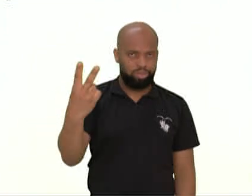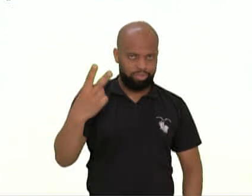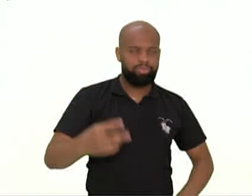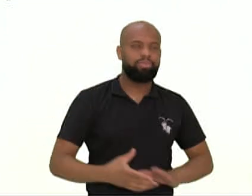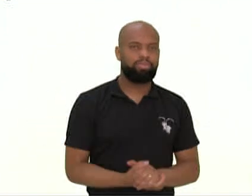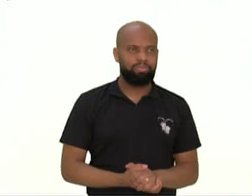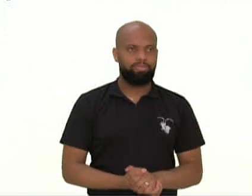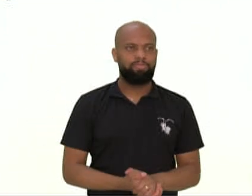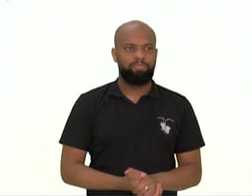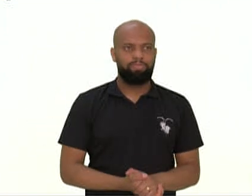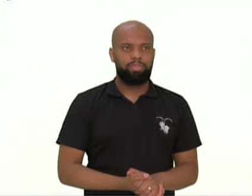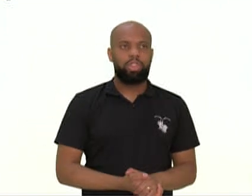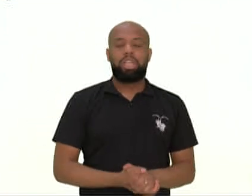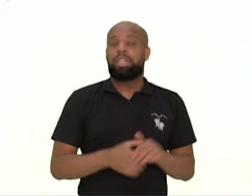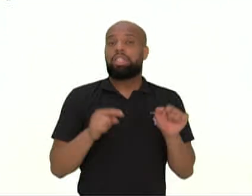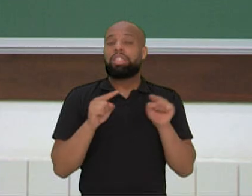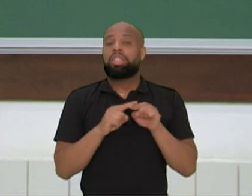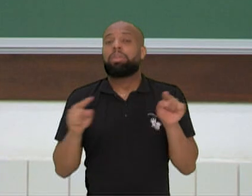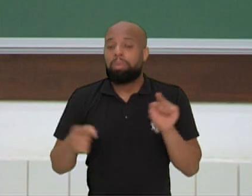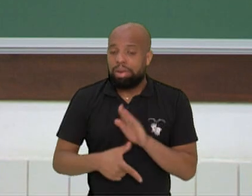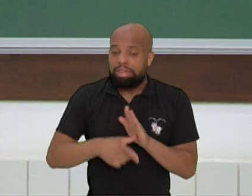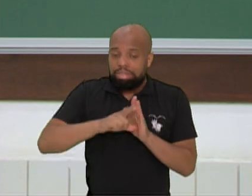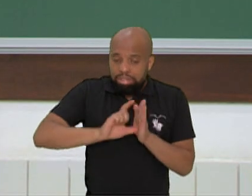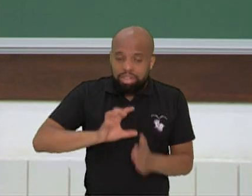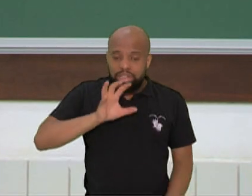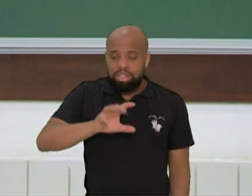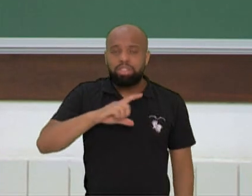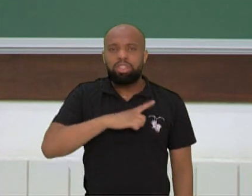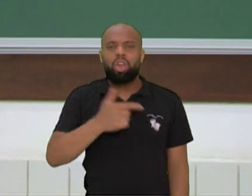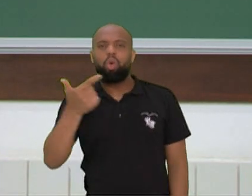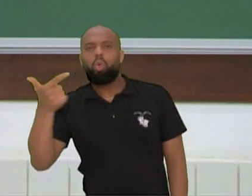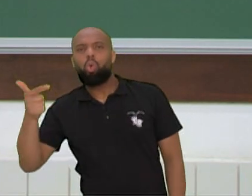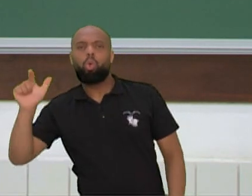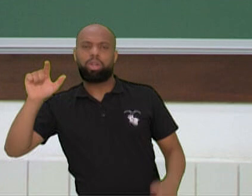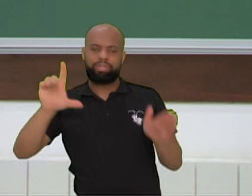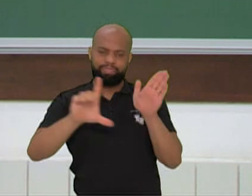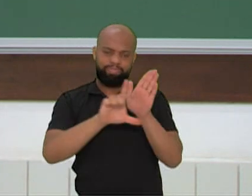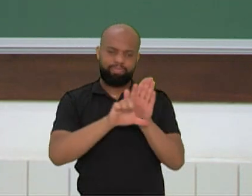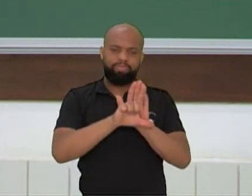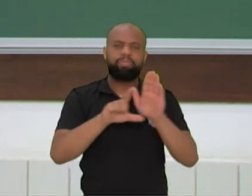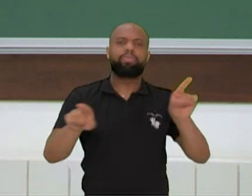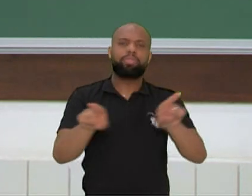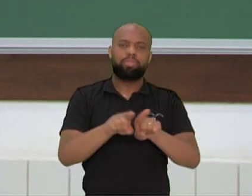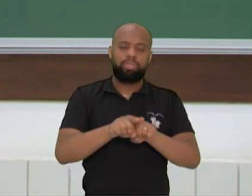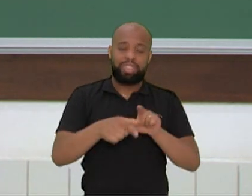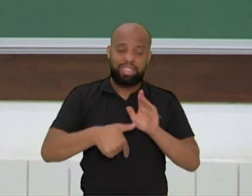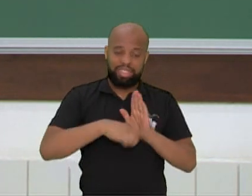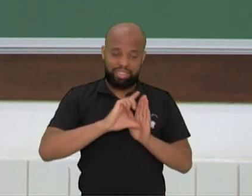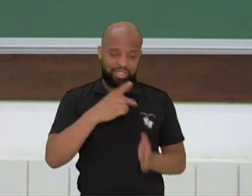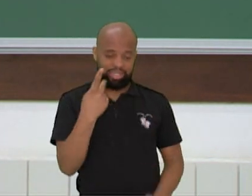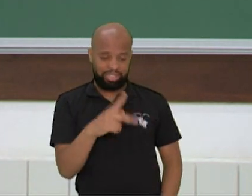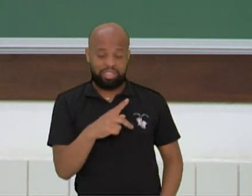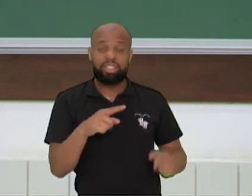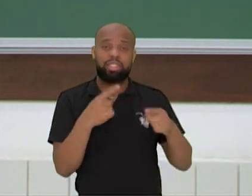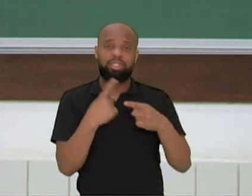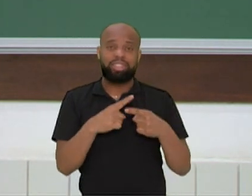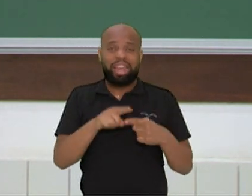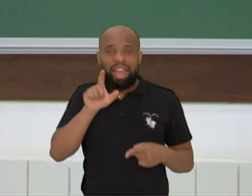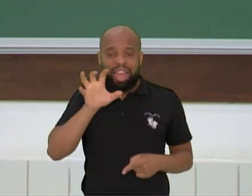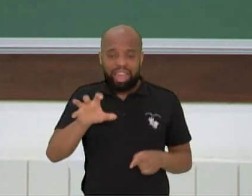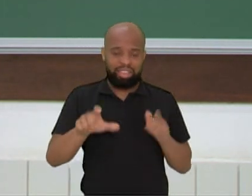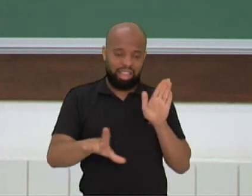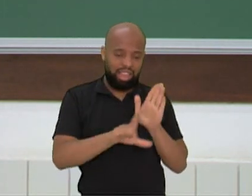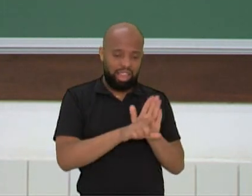1892. Só que antes disso aí já vai ter outras leis aí que vão se anteceder a ela. Na prática, essa lei do ventre